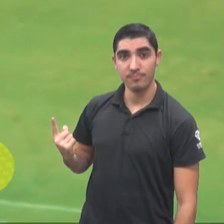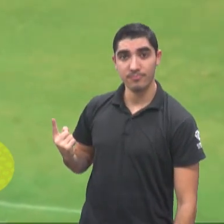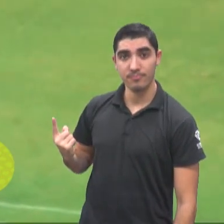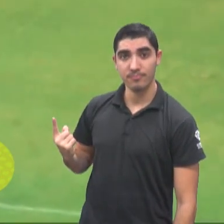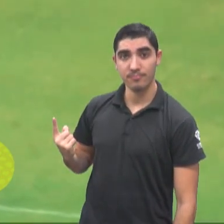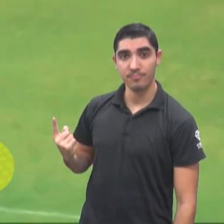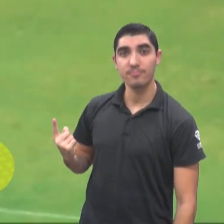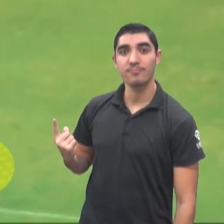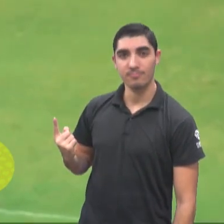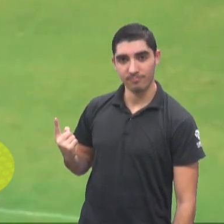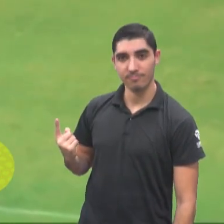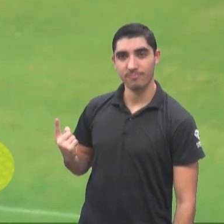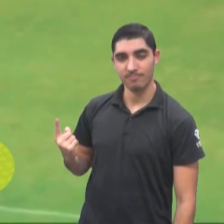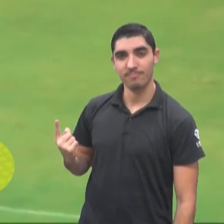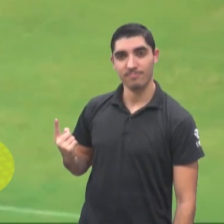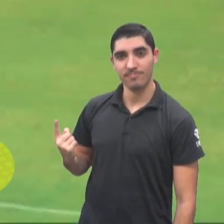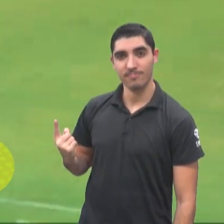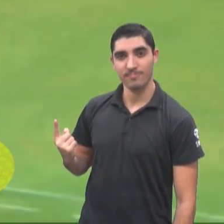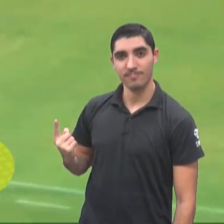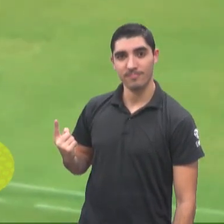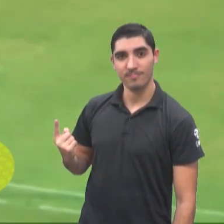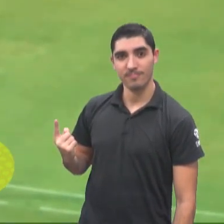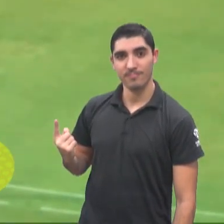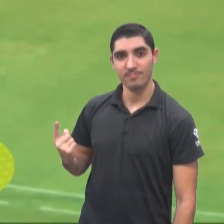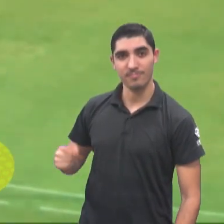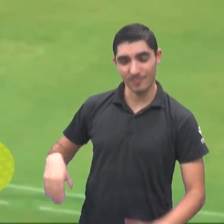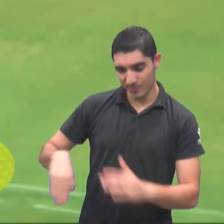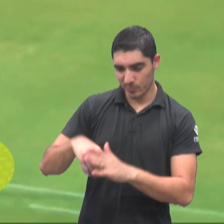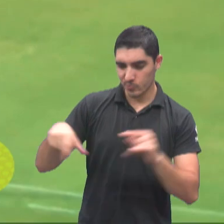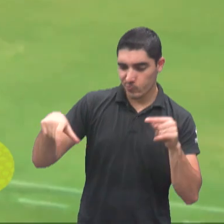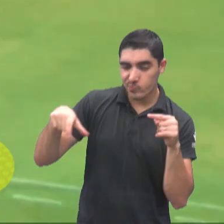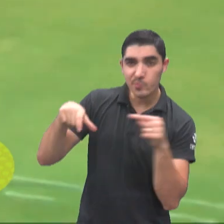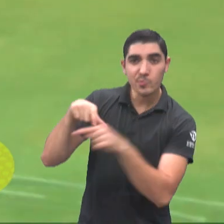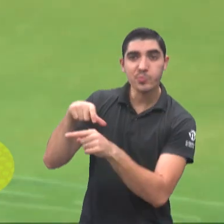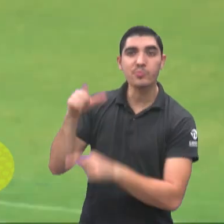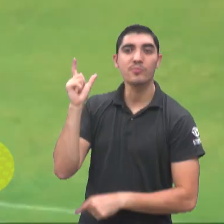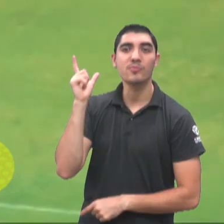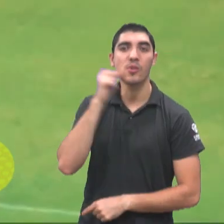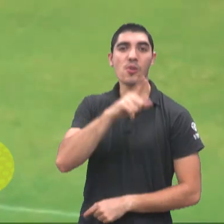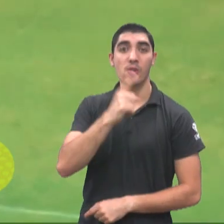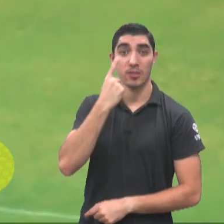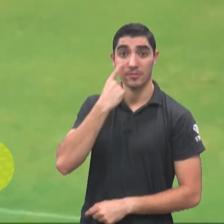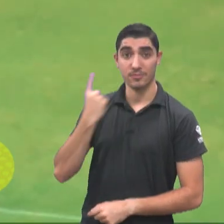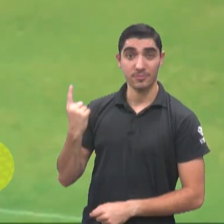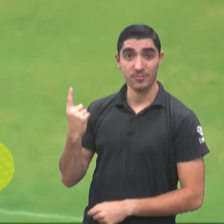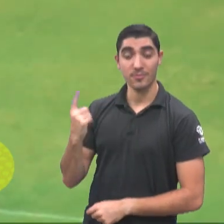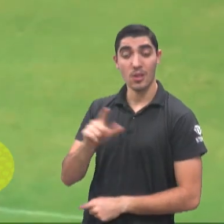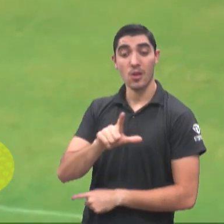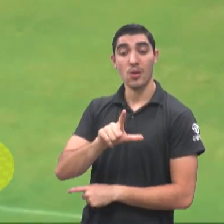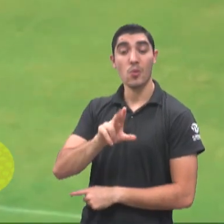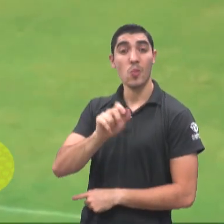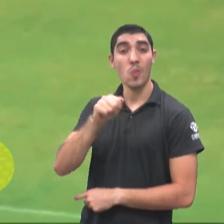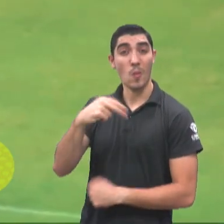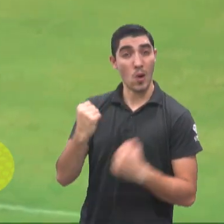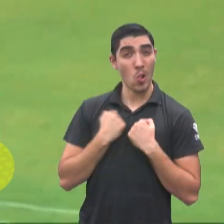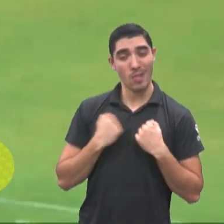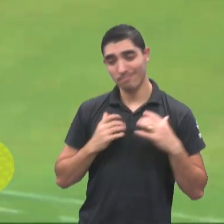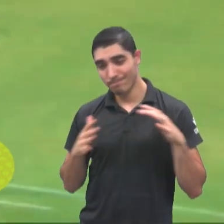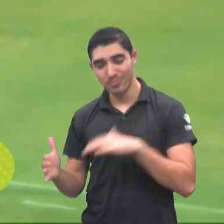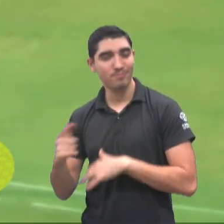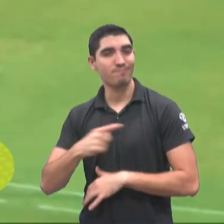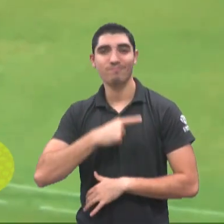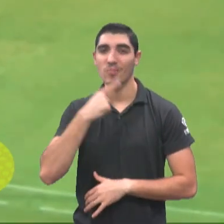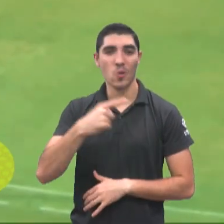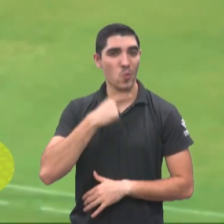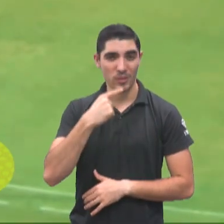se recuperou, brigou, dominou, girou e bateu rasteiro no canto direito de Luan, que se esticou, mas não chegou. Para empatar